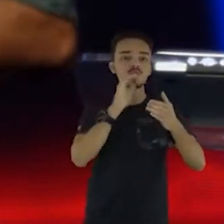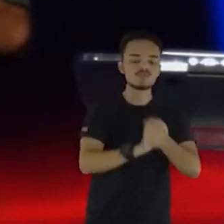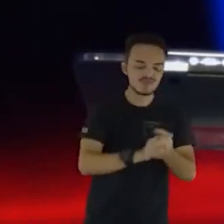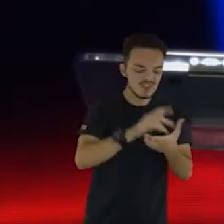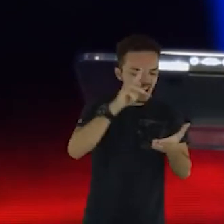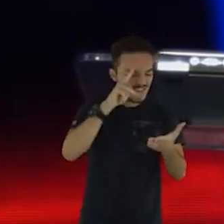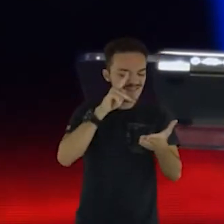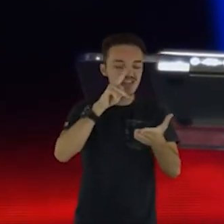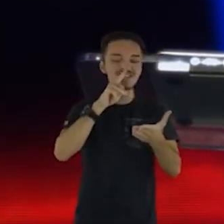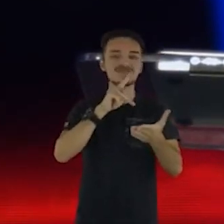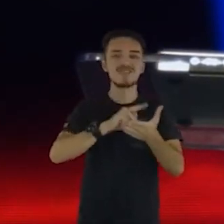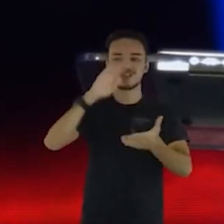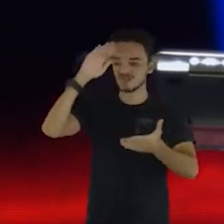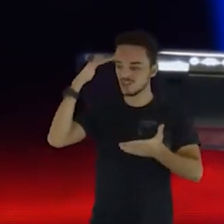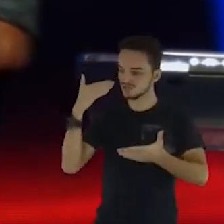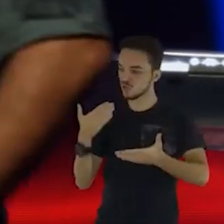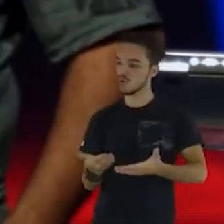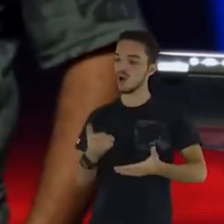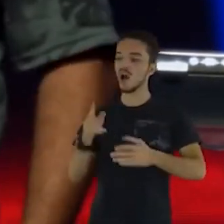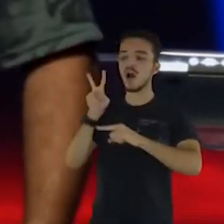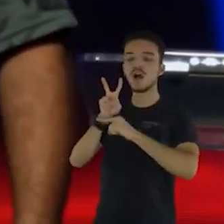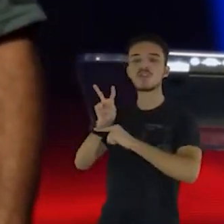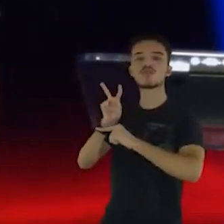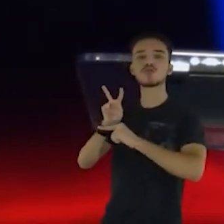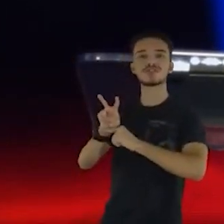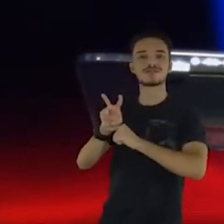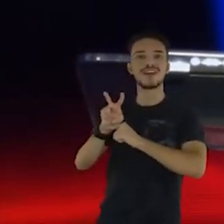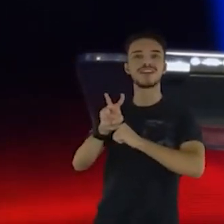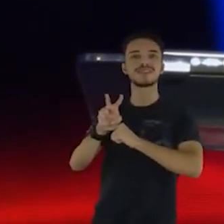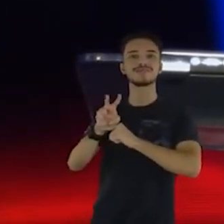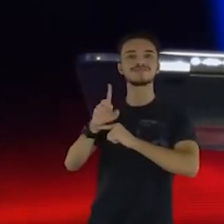e cuidar de você, deixa Deus esticar você.